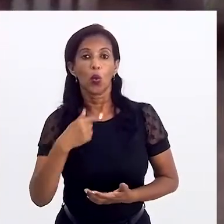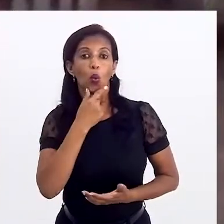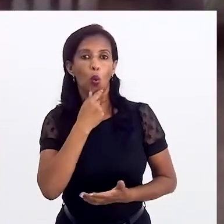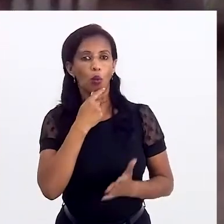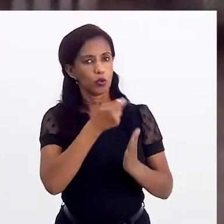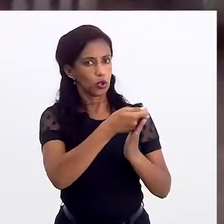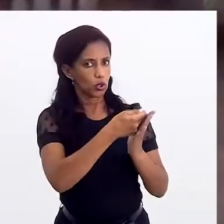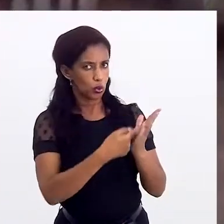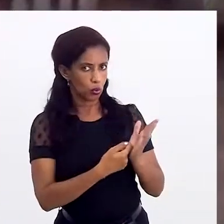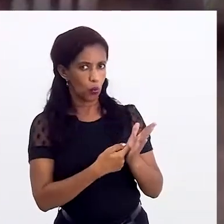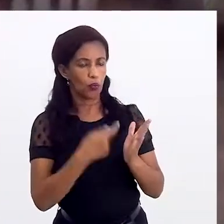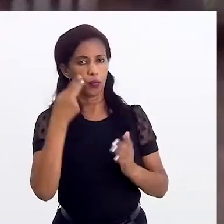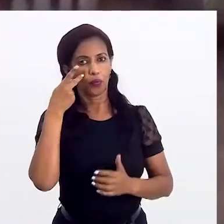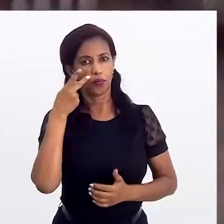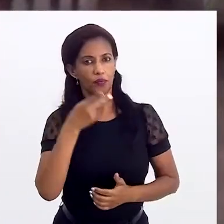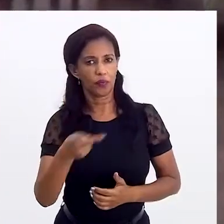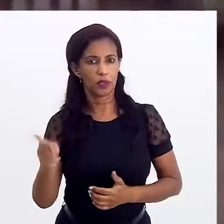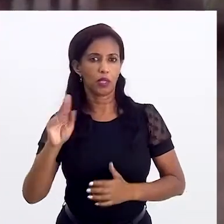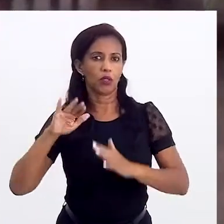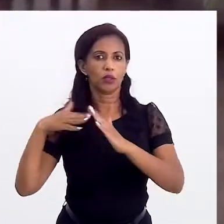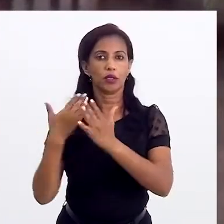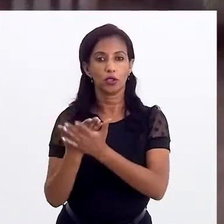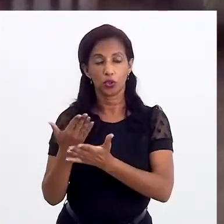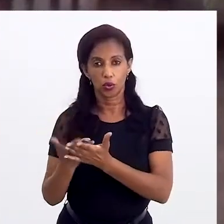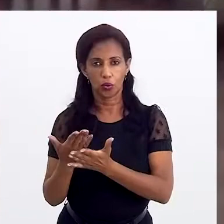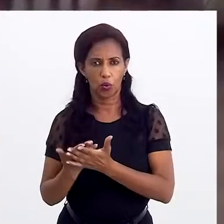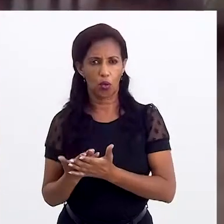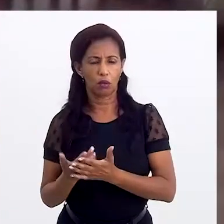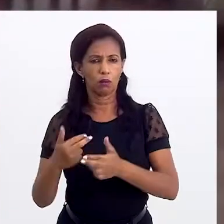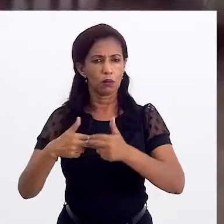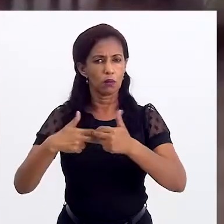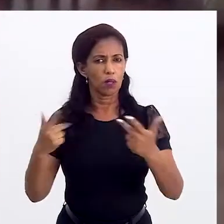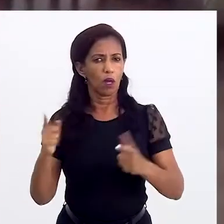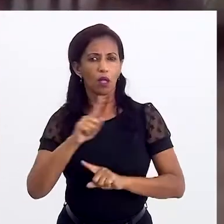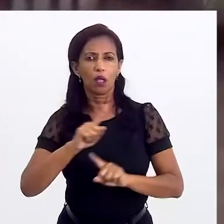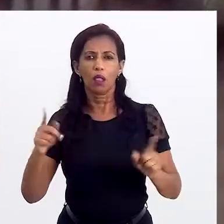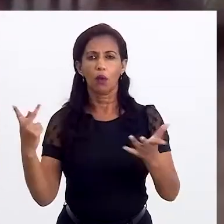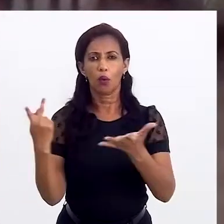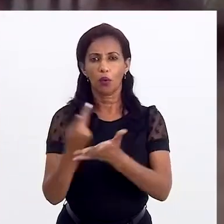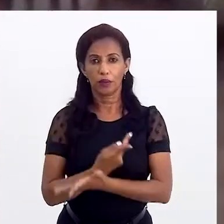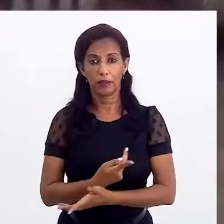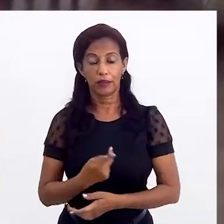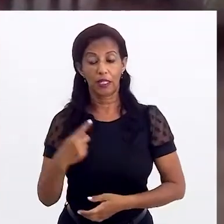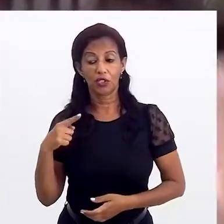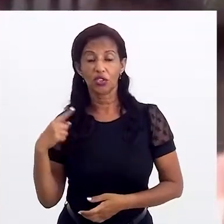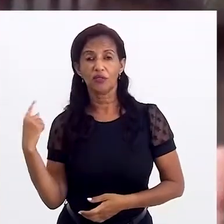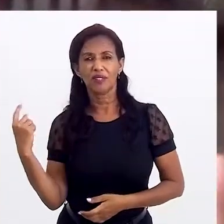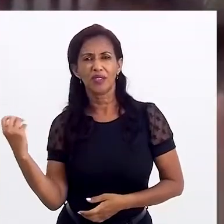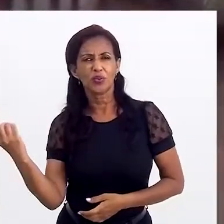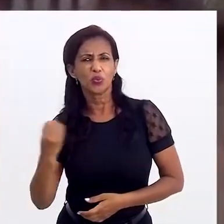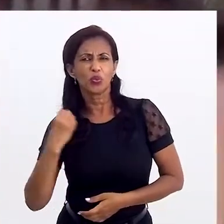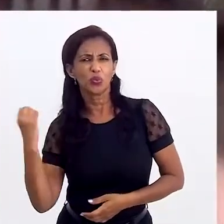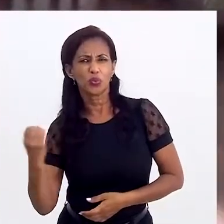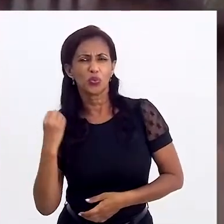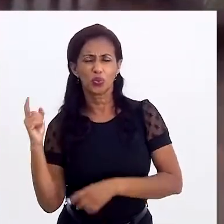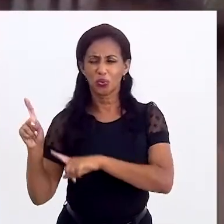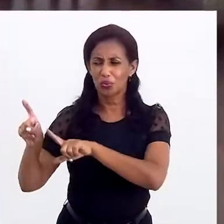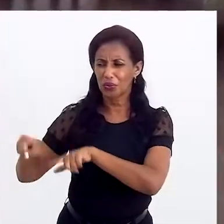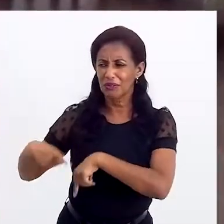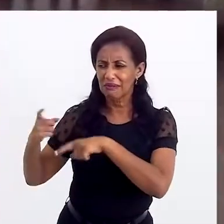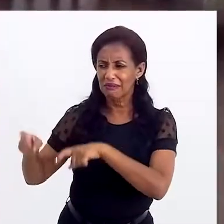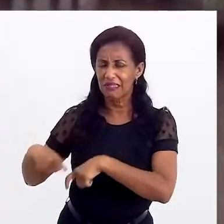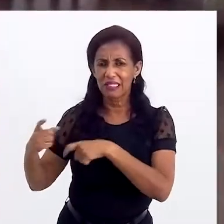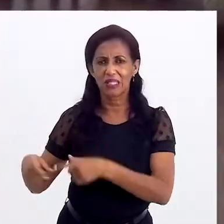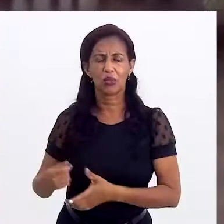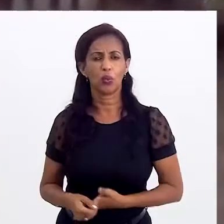um escritor foi visitar a nossa escola. Era uma coisa que não acontecia. A gente vem de Pelotas, como o Cleiton falou, uma